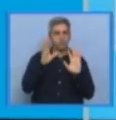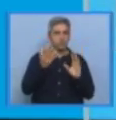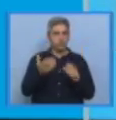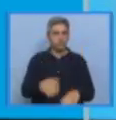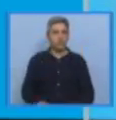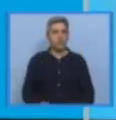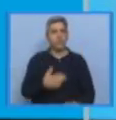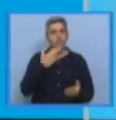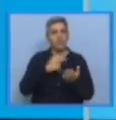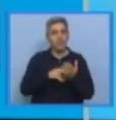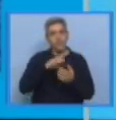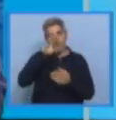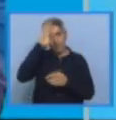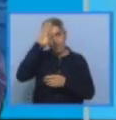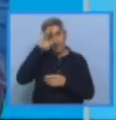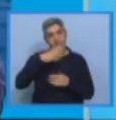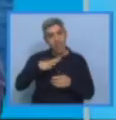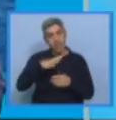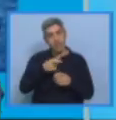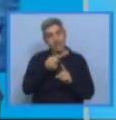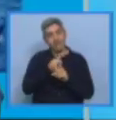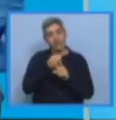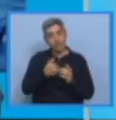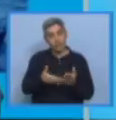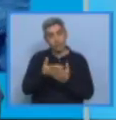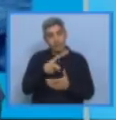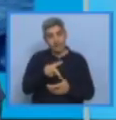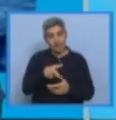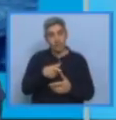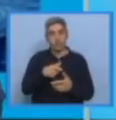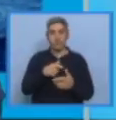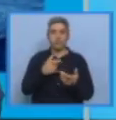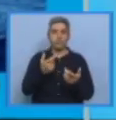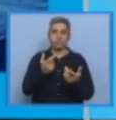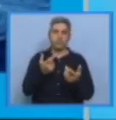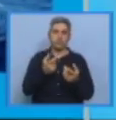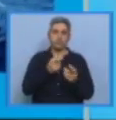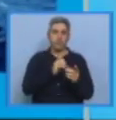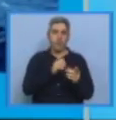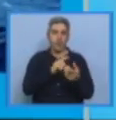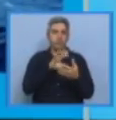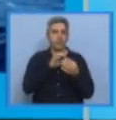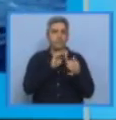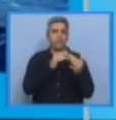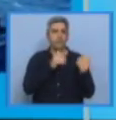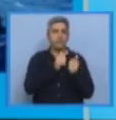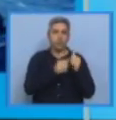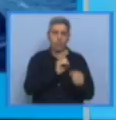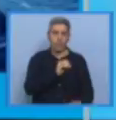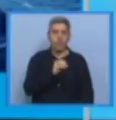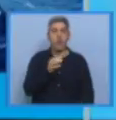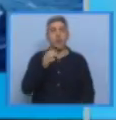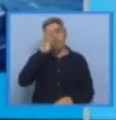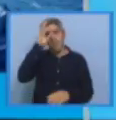Onde a verdade que o Papa propõe aqui, que tanto desafia, não está por lá. Agora, o Papa fala na verdade porque